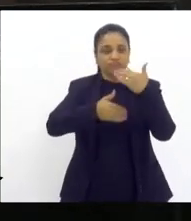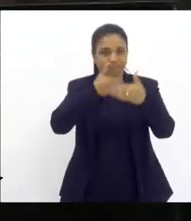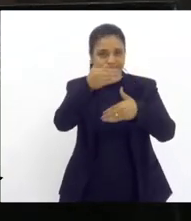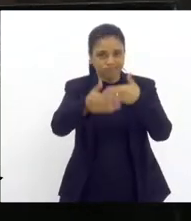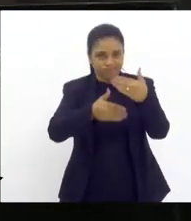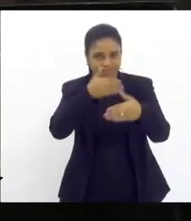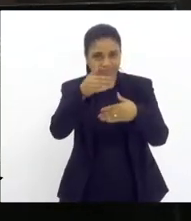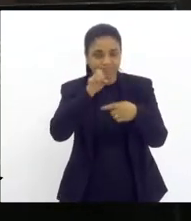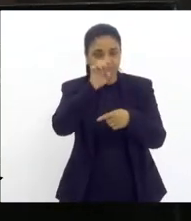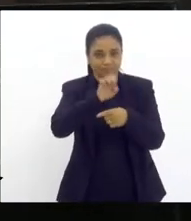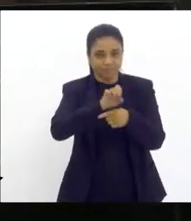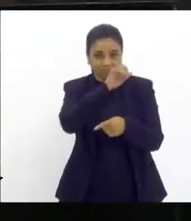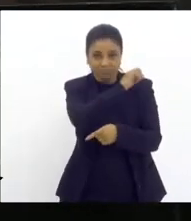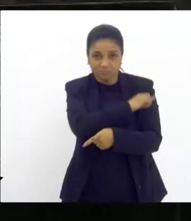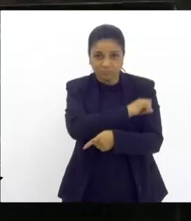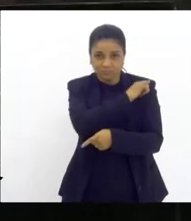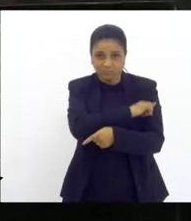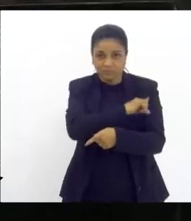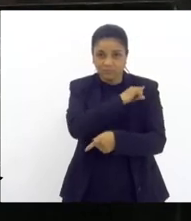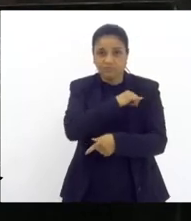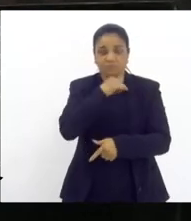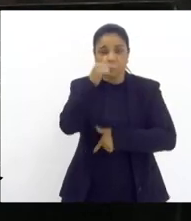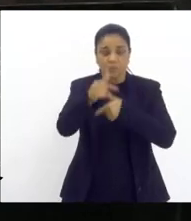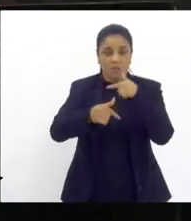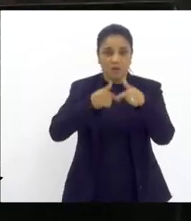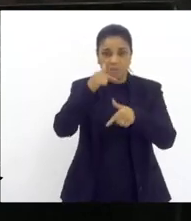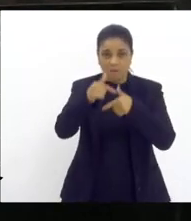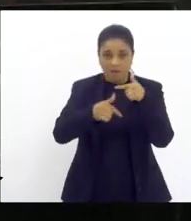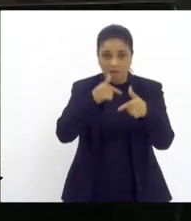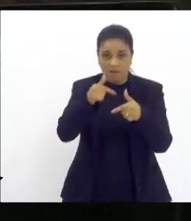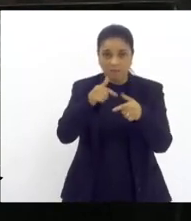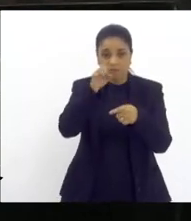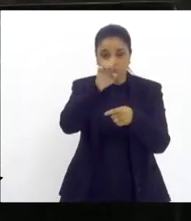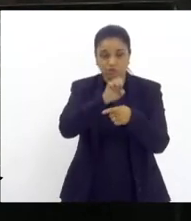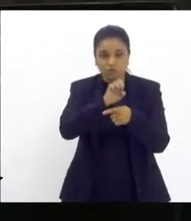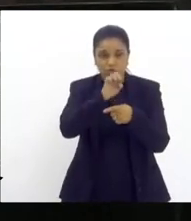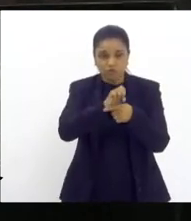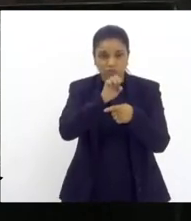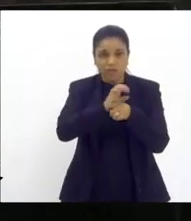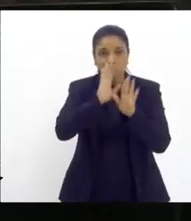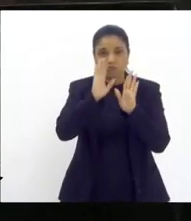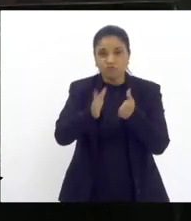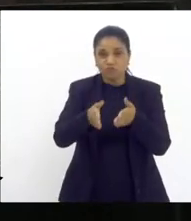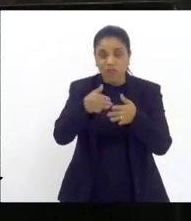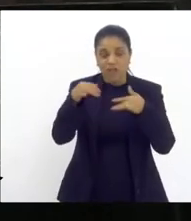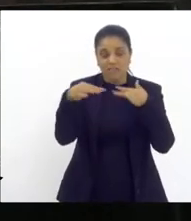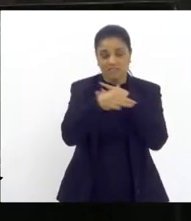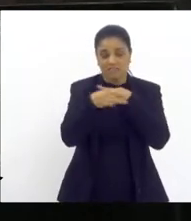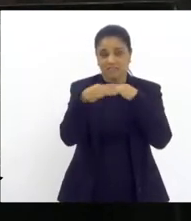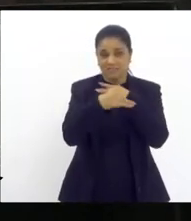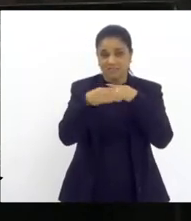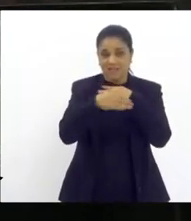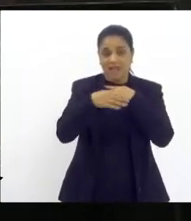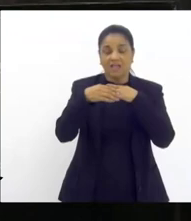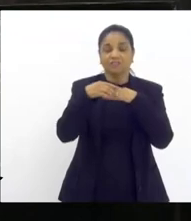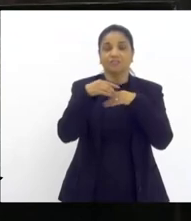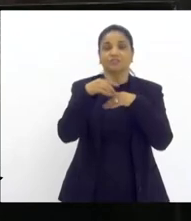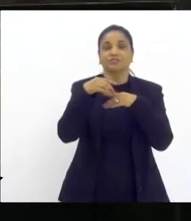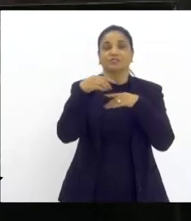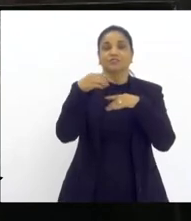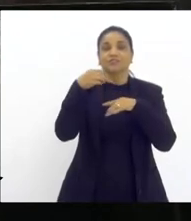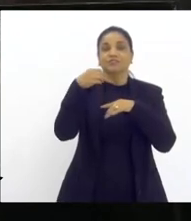Janeiro a serviço e altura de um estado que já foi capital de uma cidade que já foi capital e de um estado que já